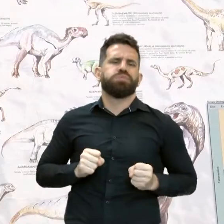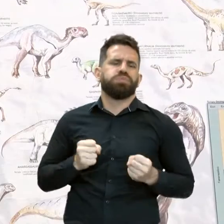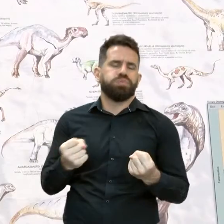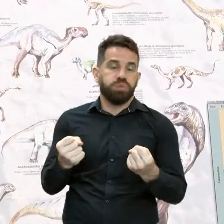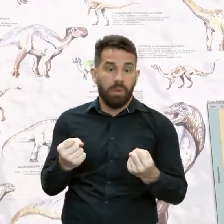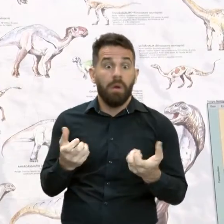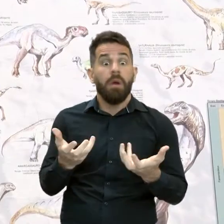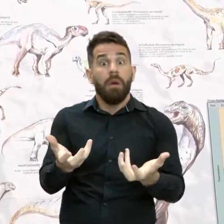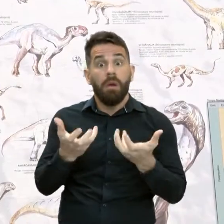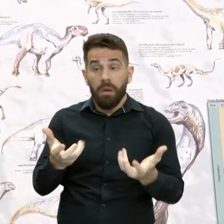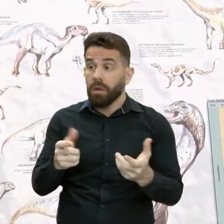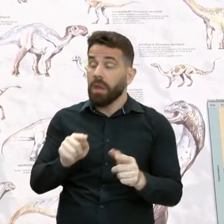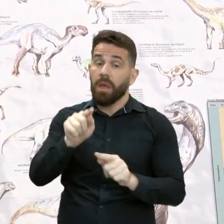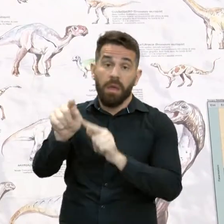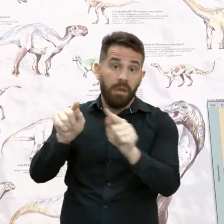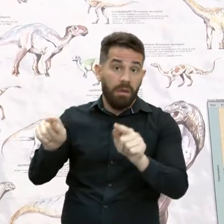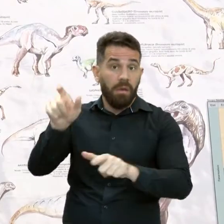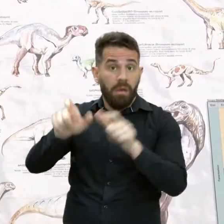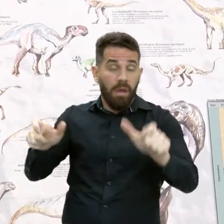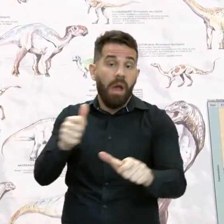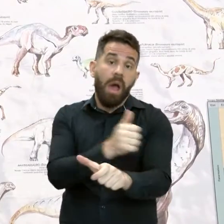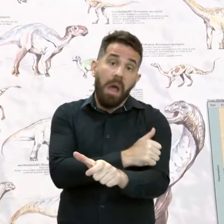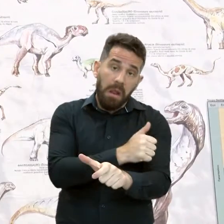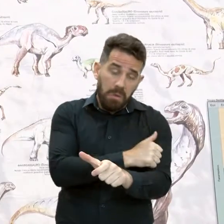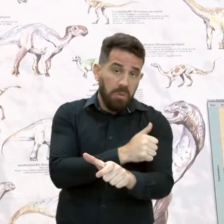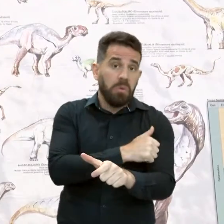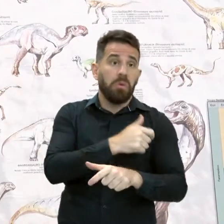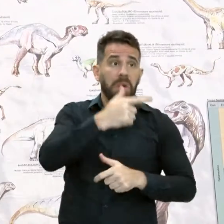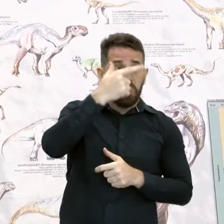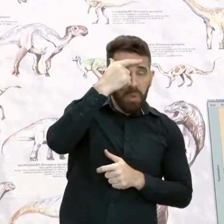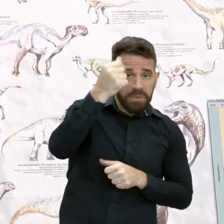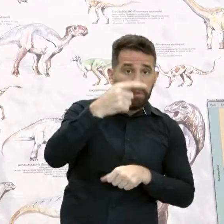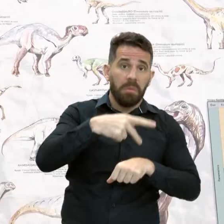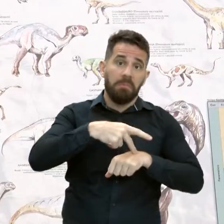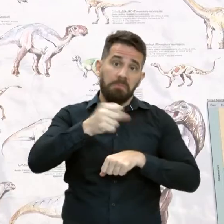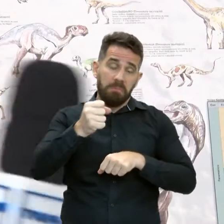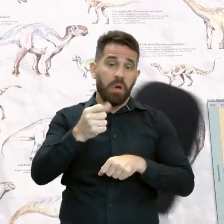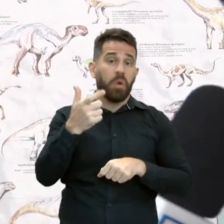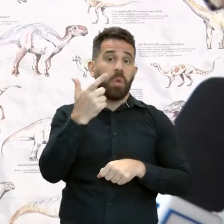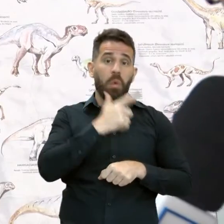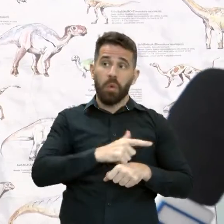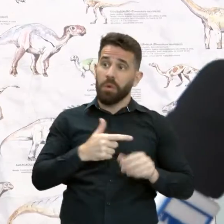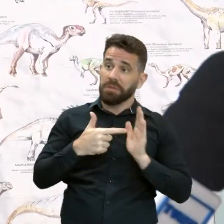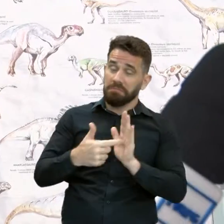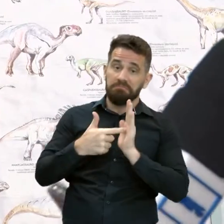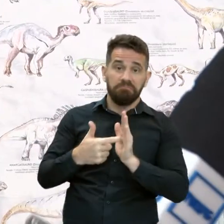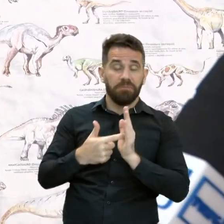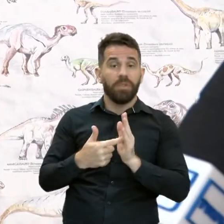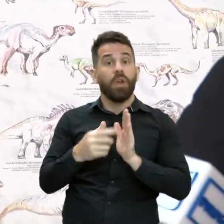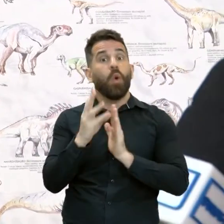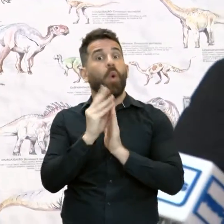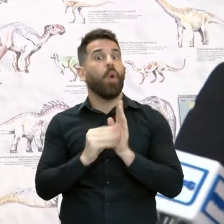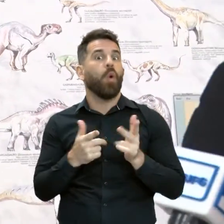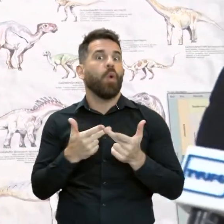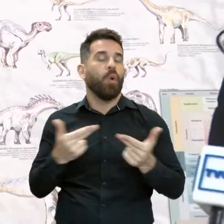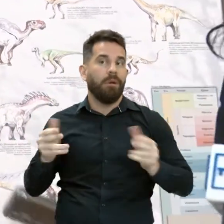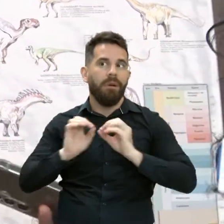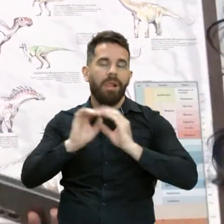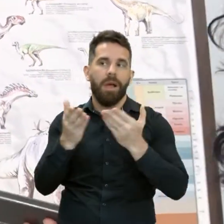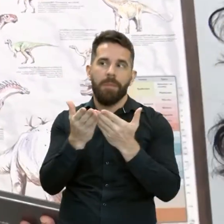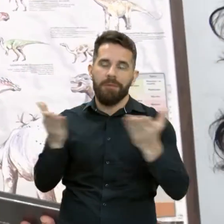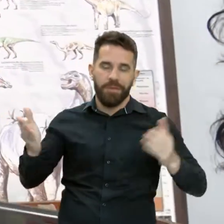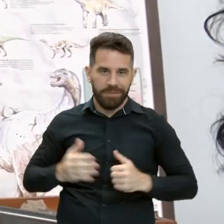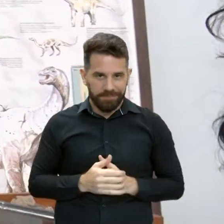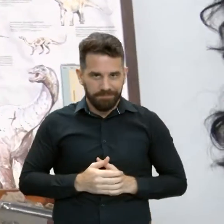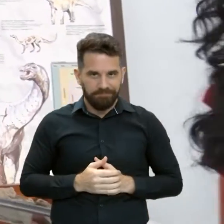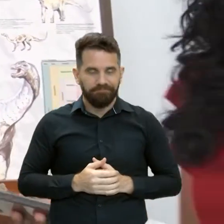da graduação, da pós-graduação, para conseguir levar esse conteúdo para vocês. Com certeza, e por meio do blog está conseguindo.